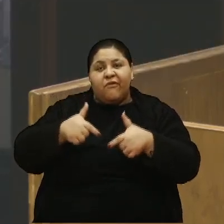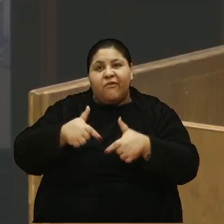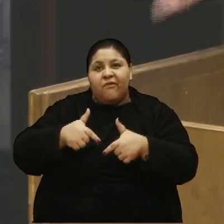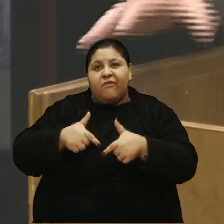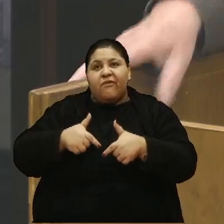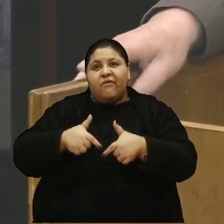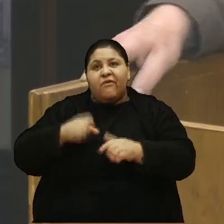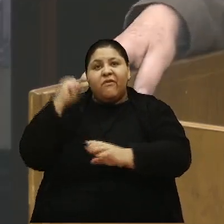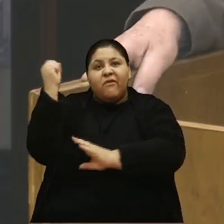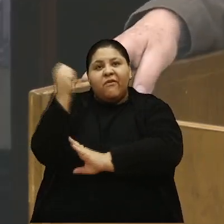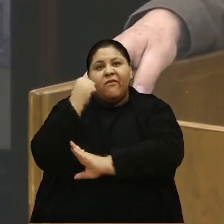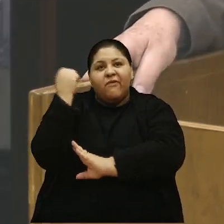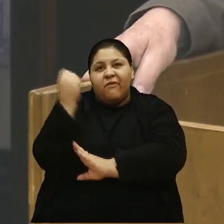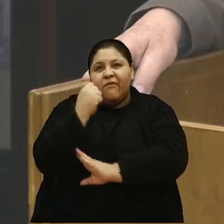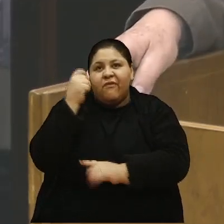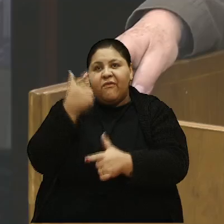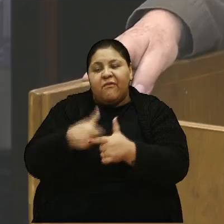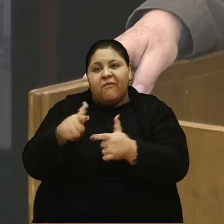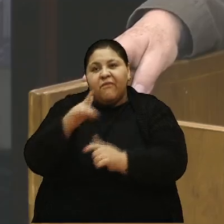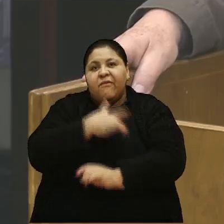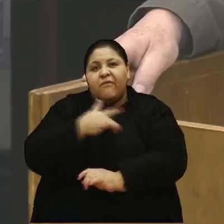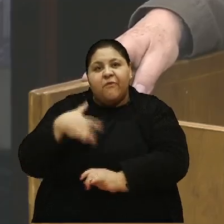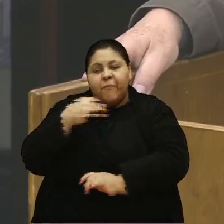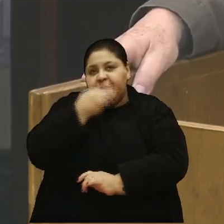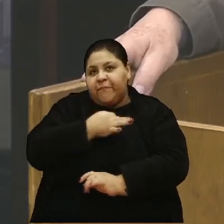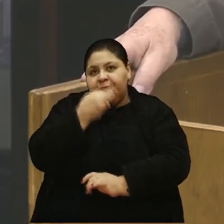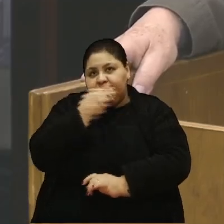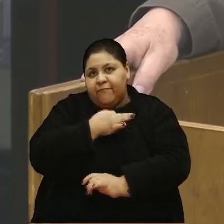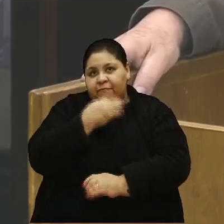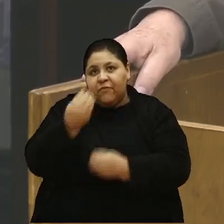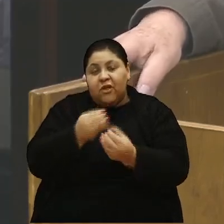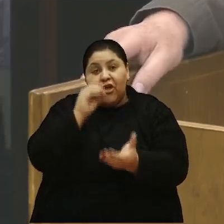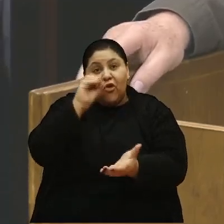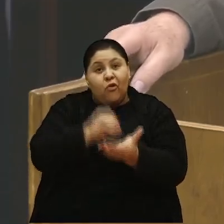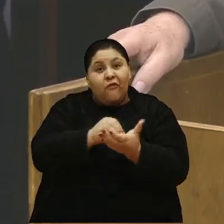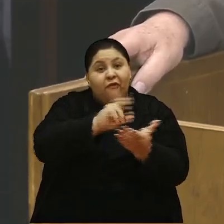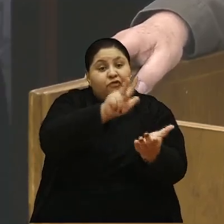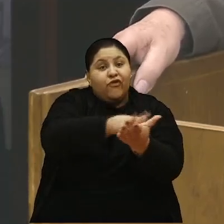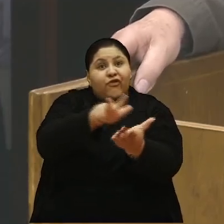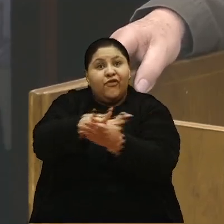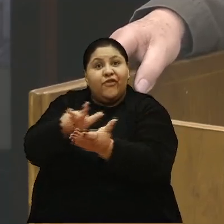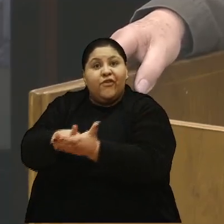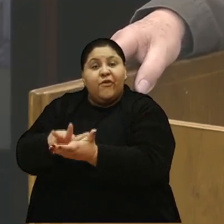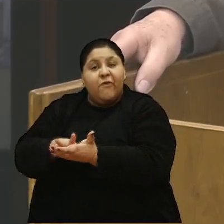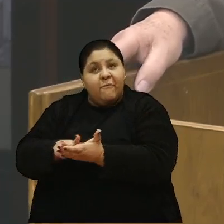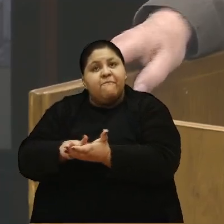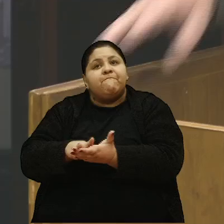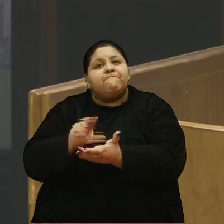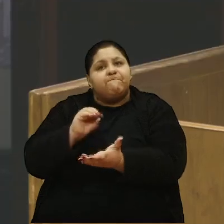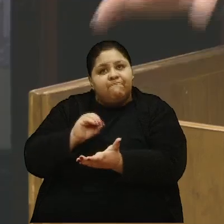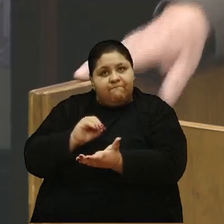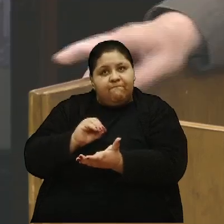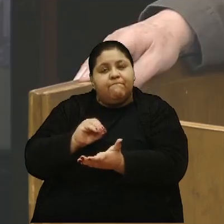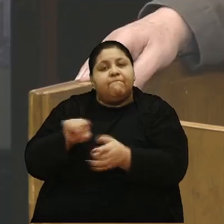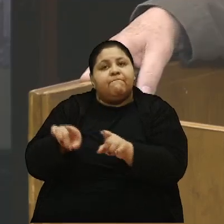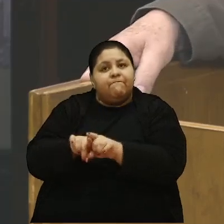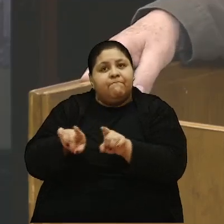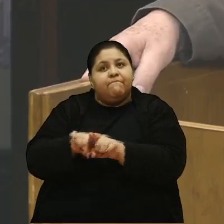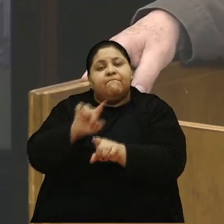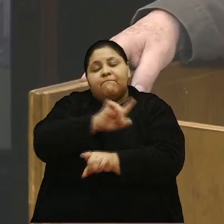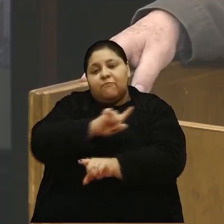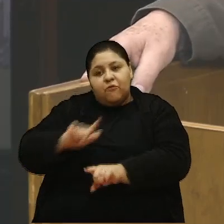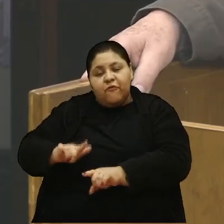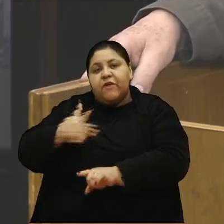a gravidade do problema de saúde de Caxias do Sul com a falta de leitos, e a outra questão que o governo